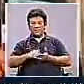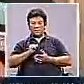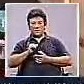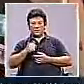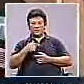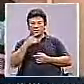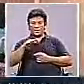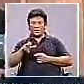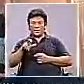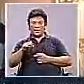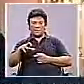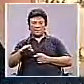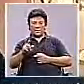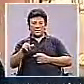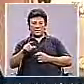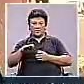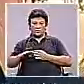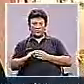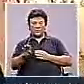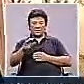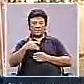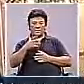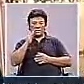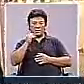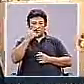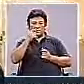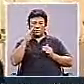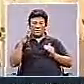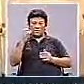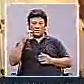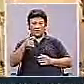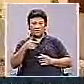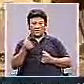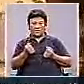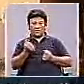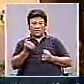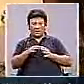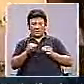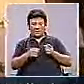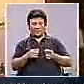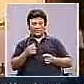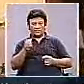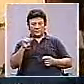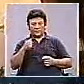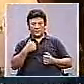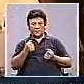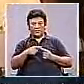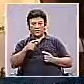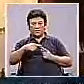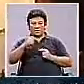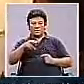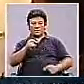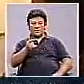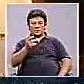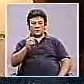minhas subidas aqui da rampa e vamos tentar brindar o público. Vai correr com um carro deste género? Sim, vamos correr com o Mitsubishi Evolução